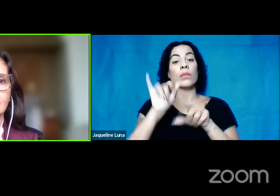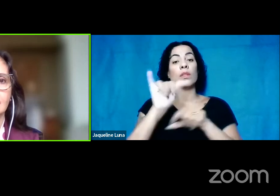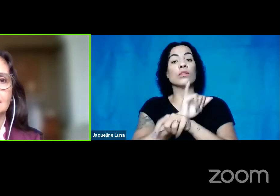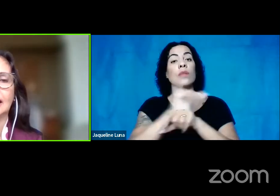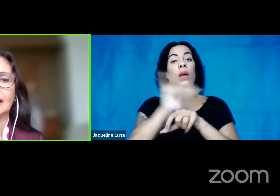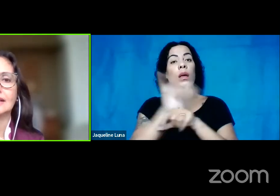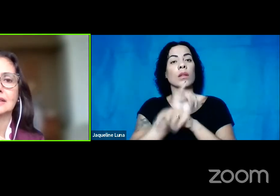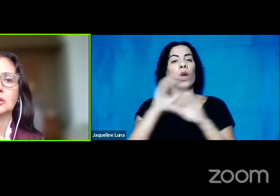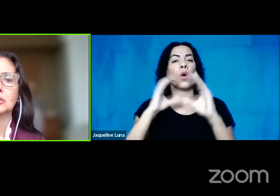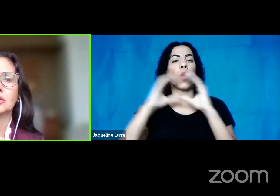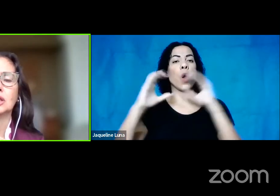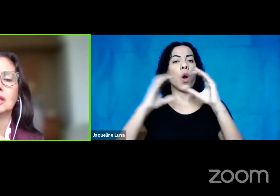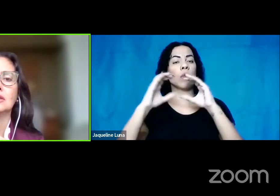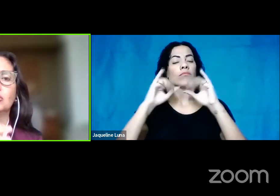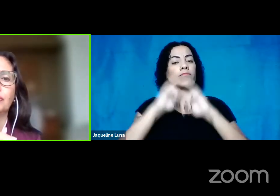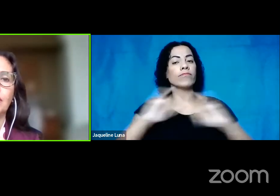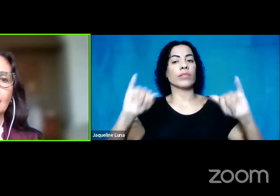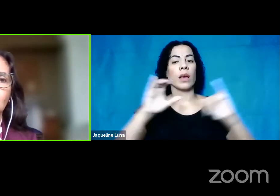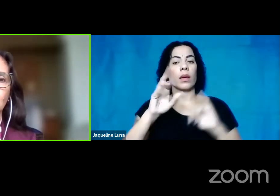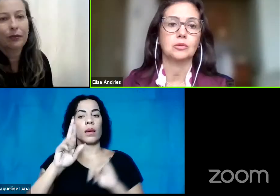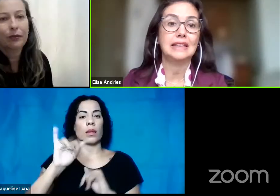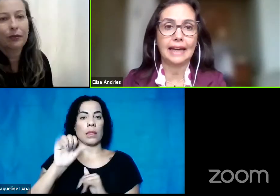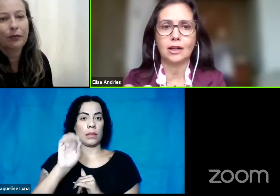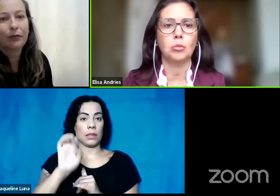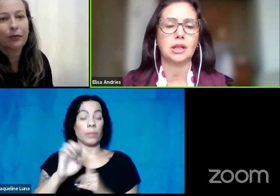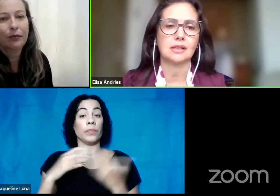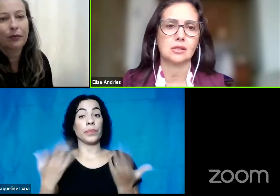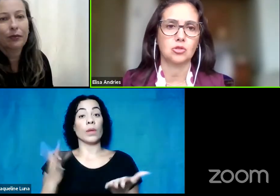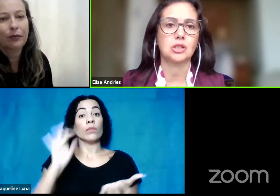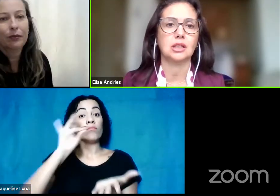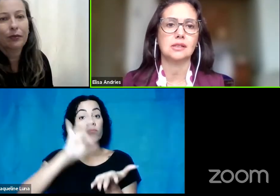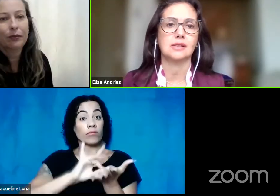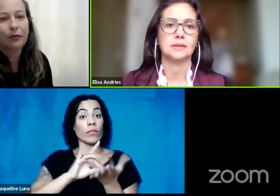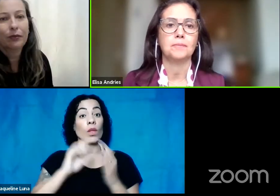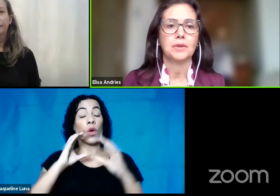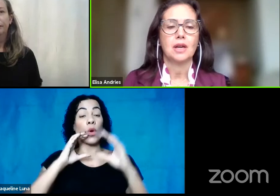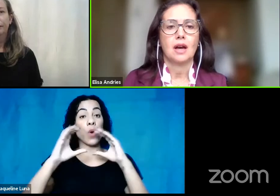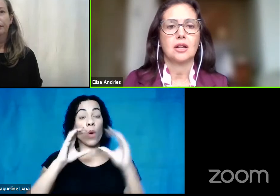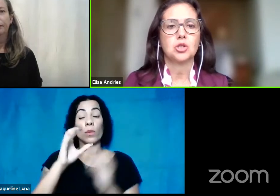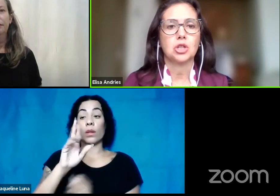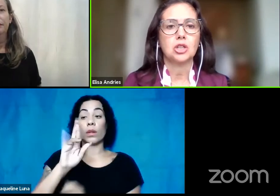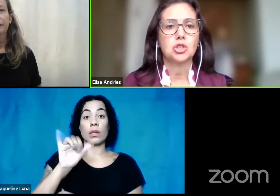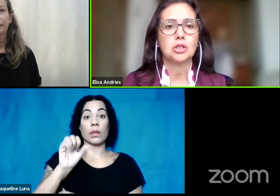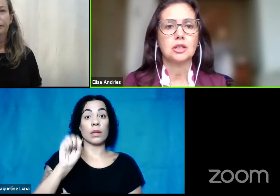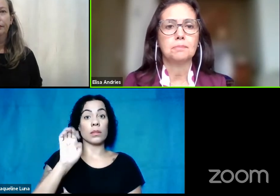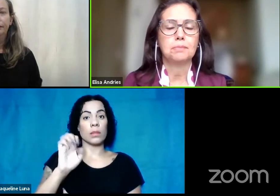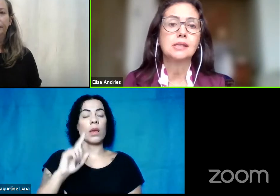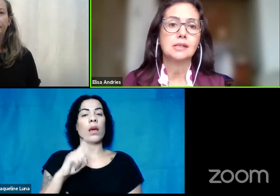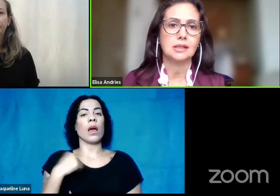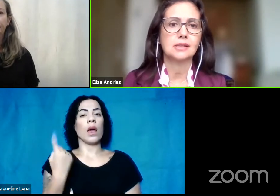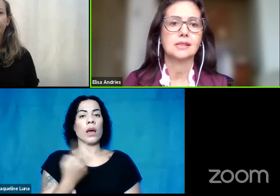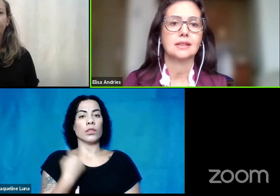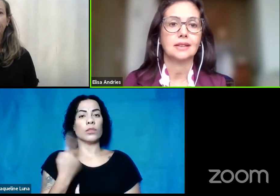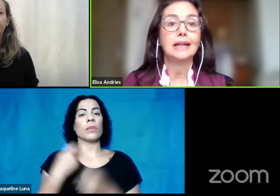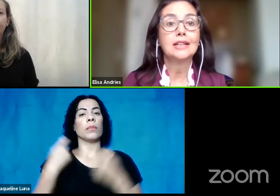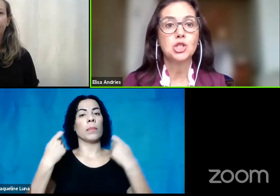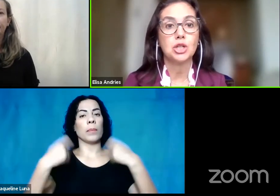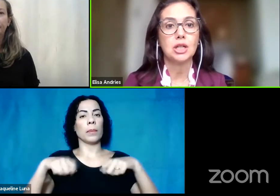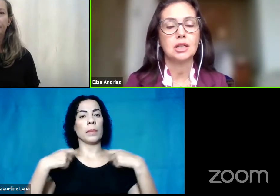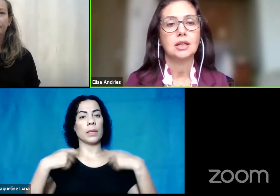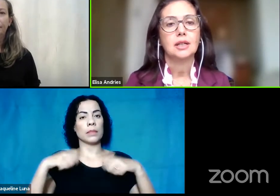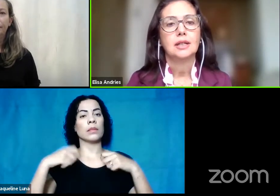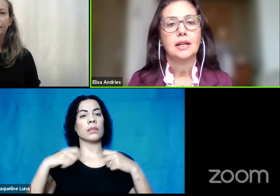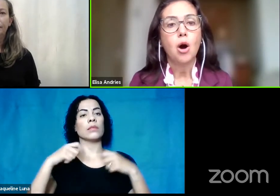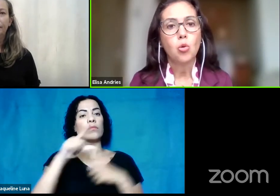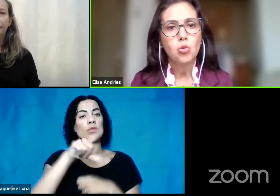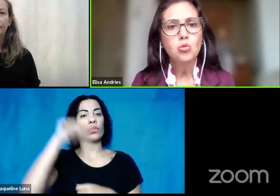de crise. Então, assim, de fato, em comunicação de crise, a gente precisa